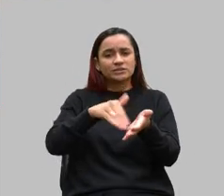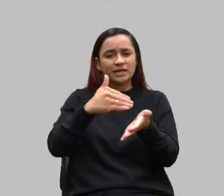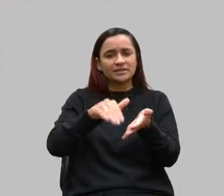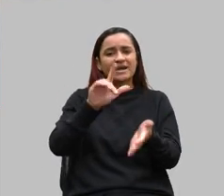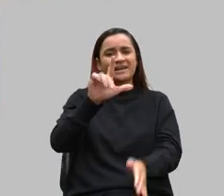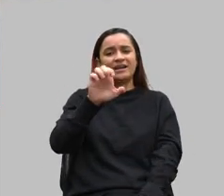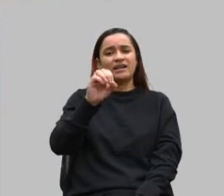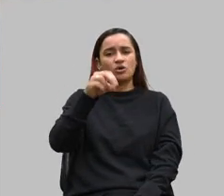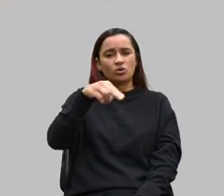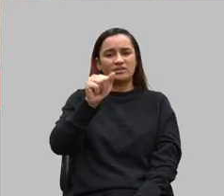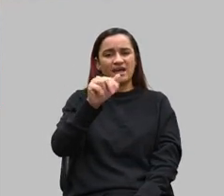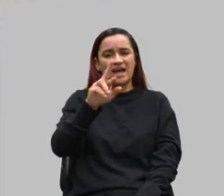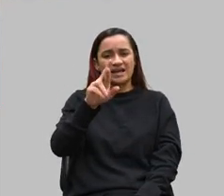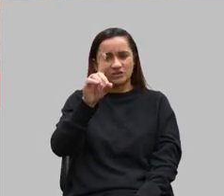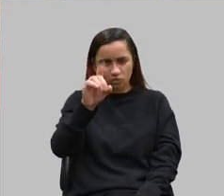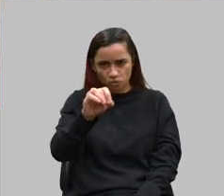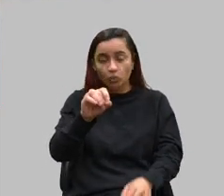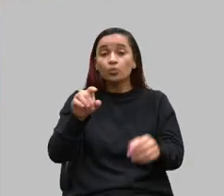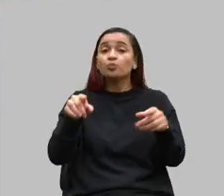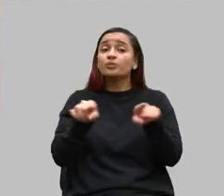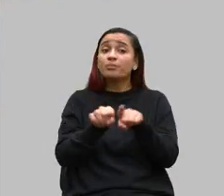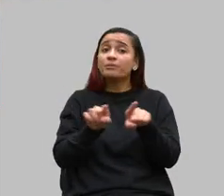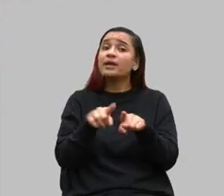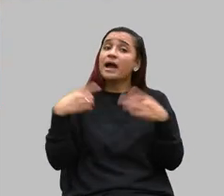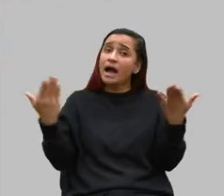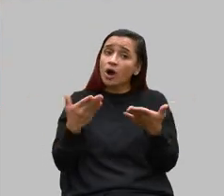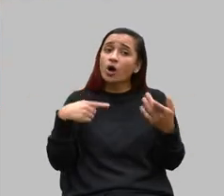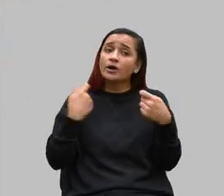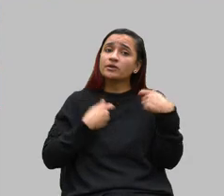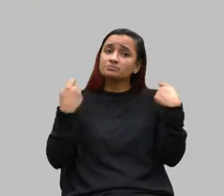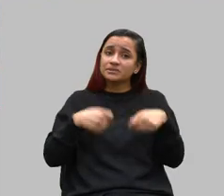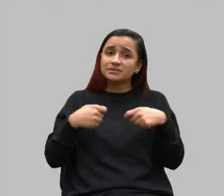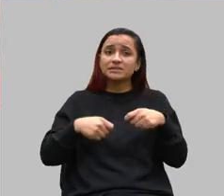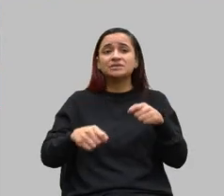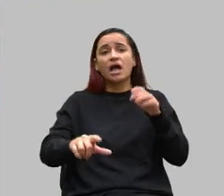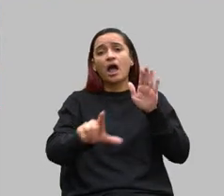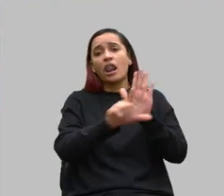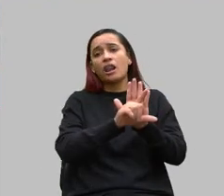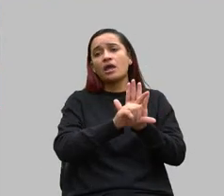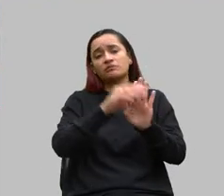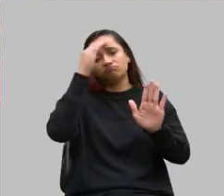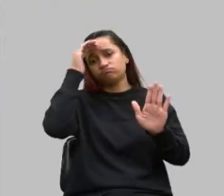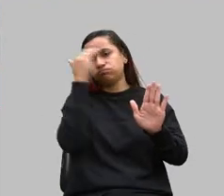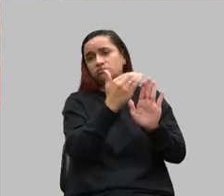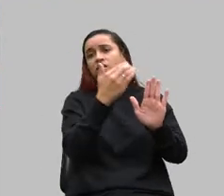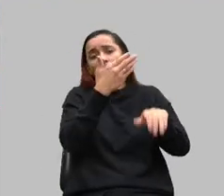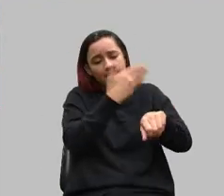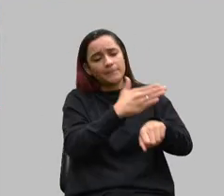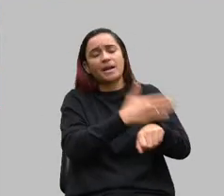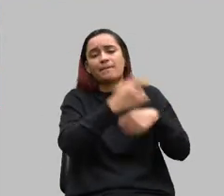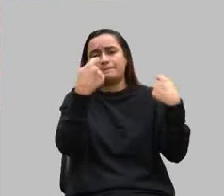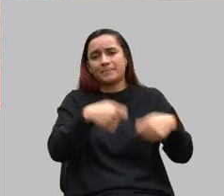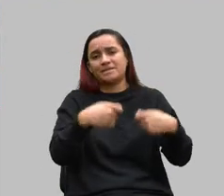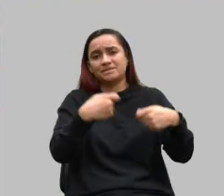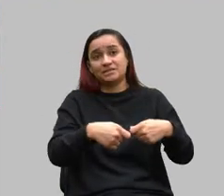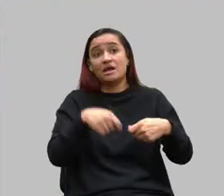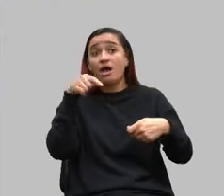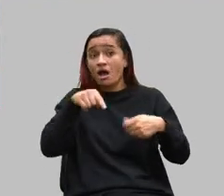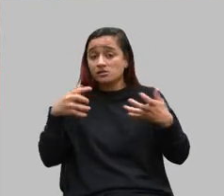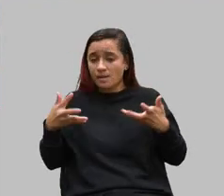e a gente tem que fazer com que a legislação ela de fato seja cumprida e e e que essas melhoras sejam